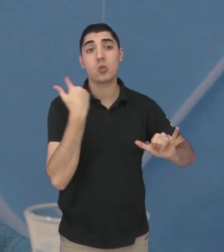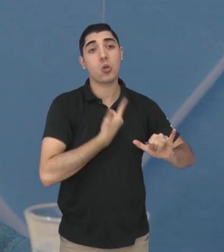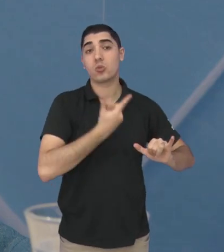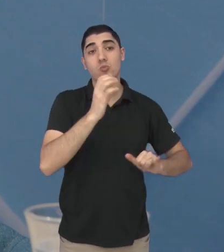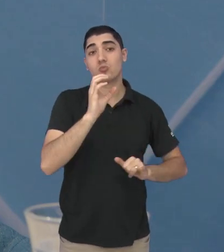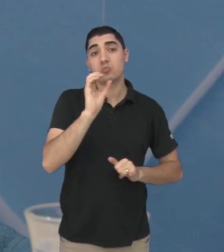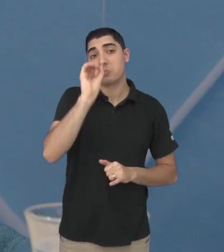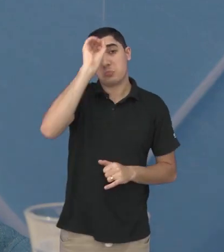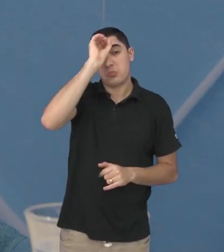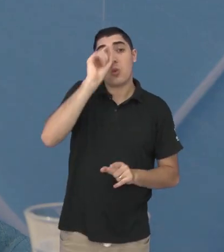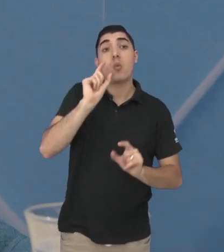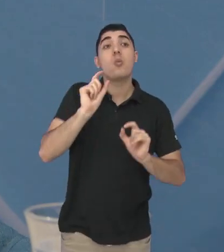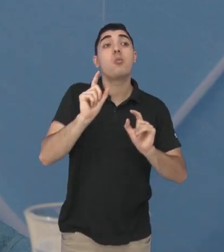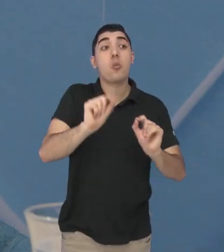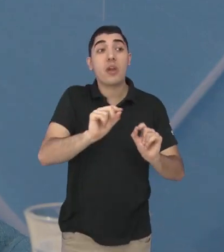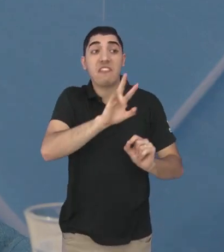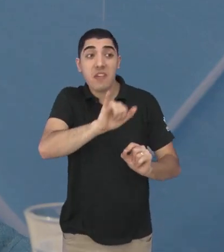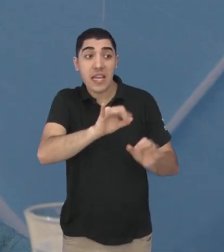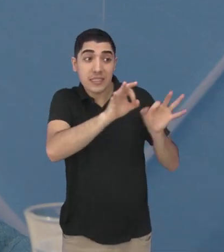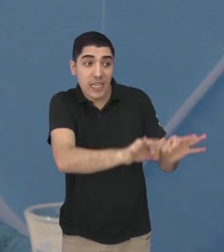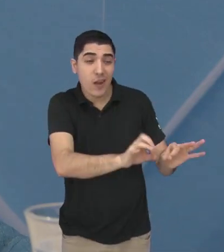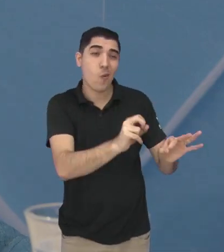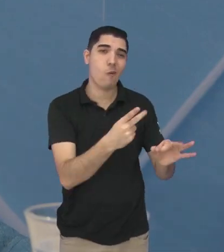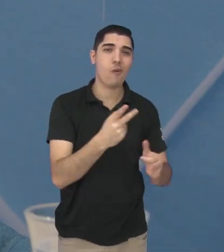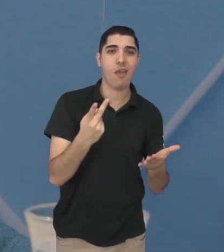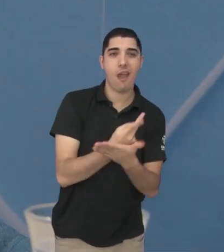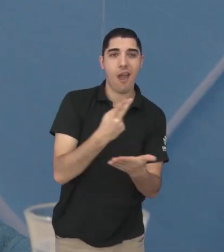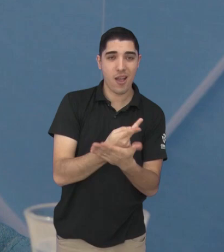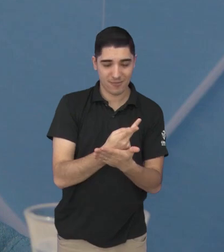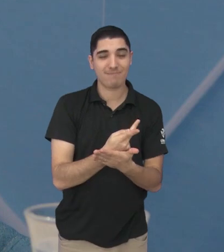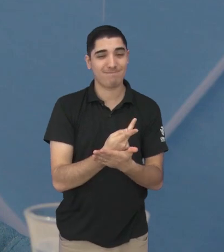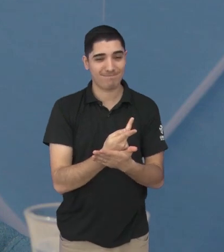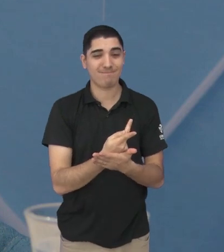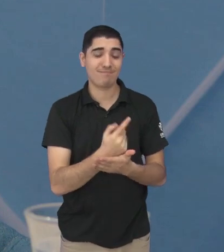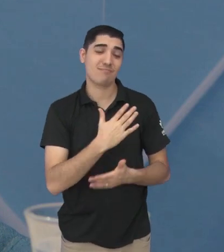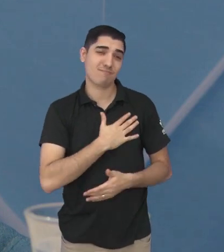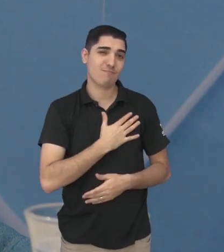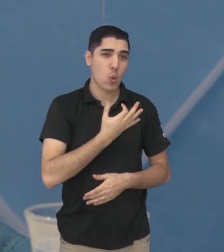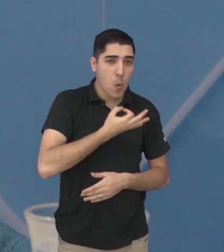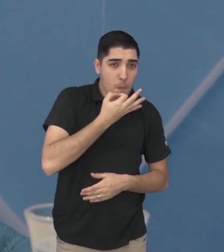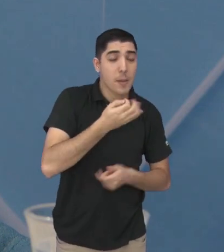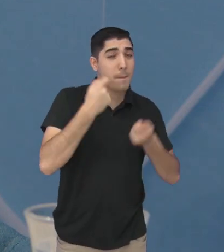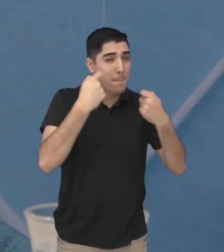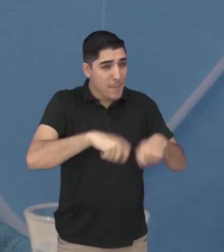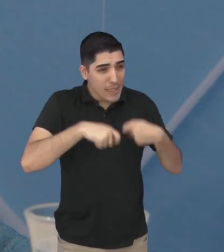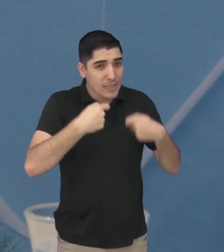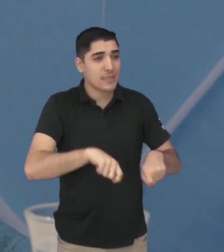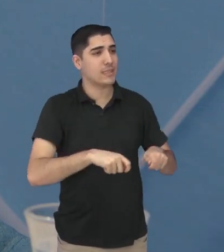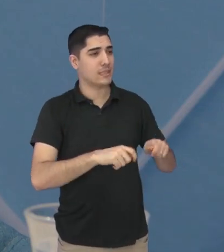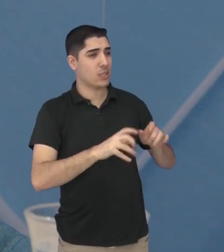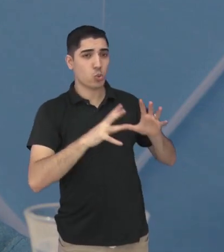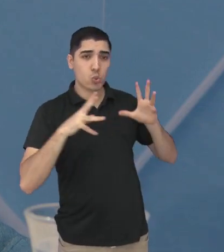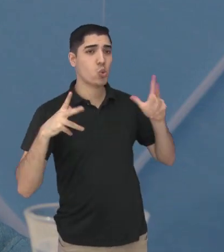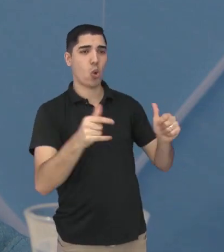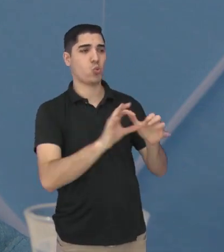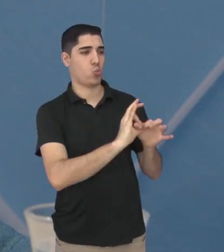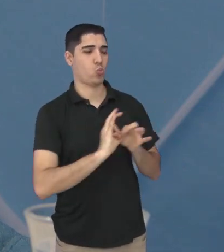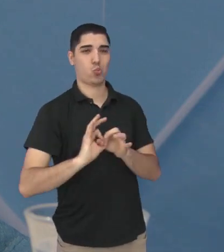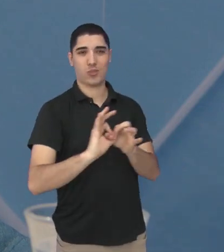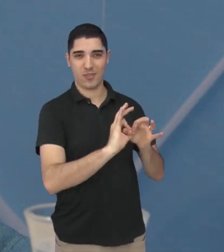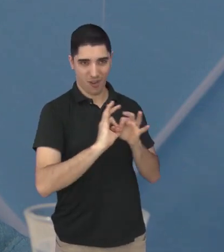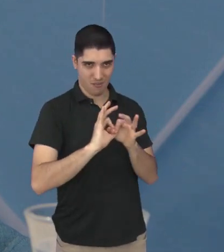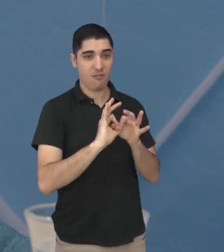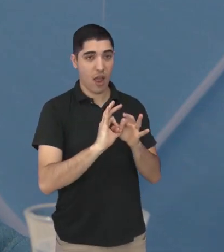funciona, é multifatorial, como a Selma falou muito bem, então eu acho que é essa questão de que eu preciso de vários braços para